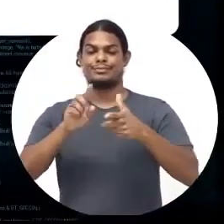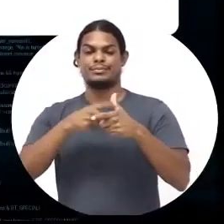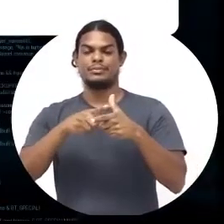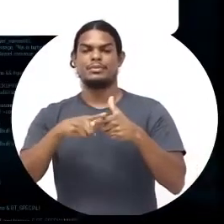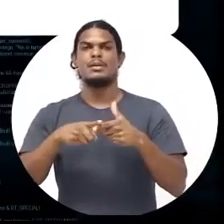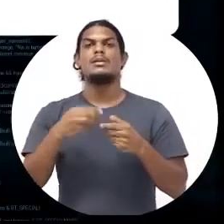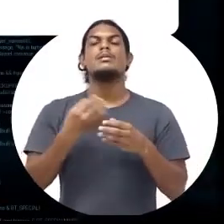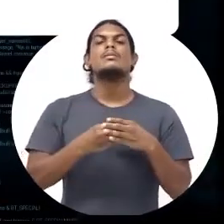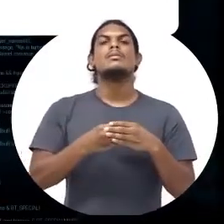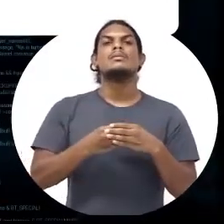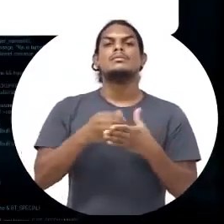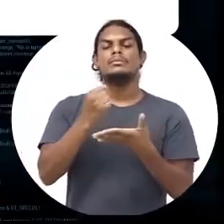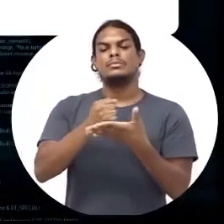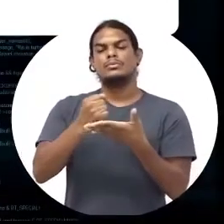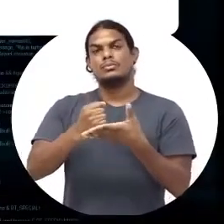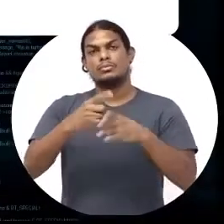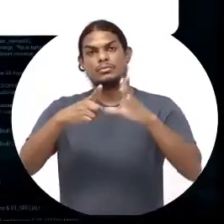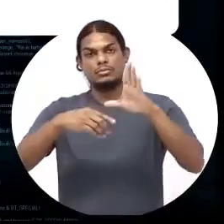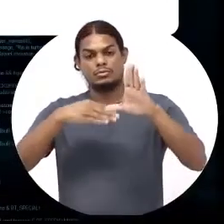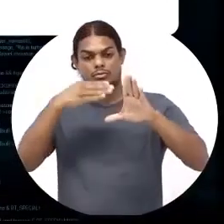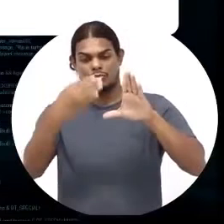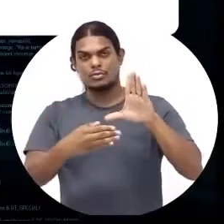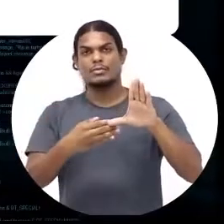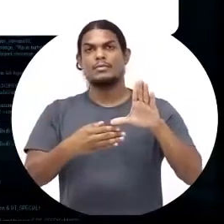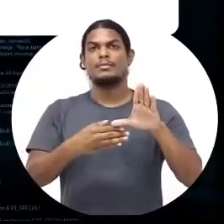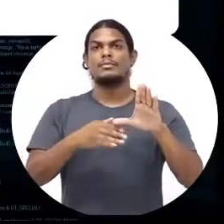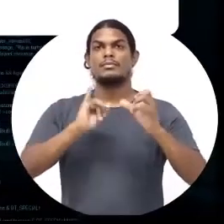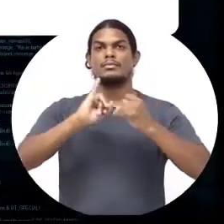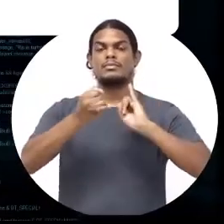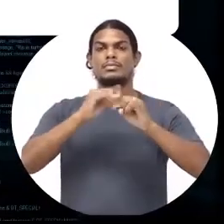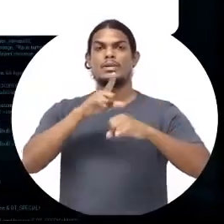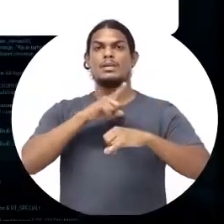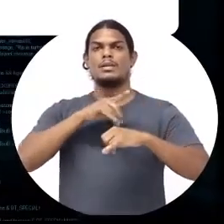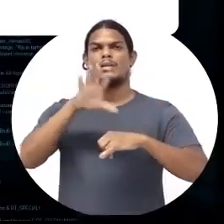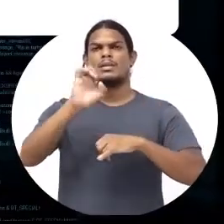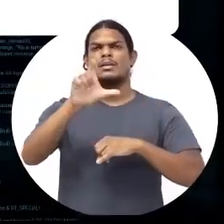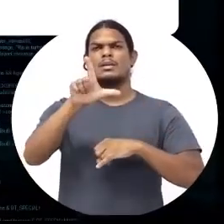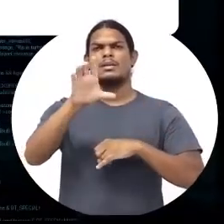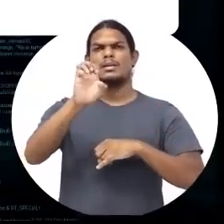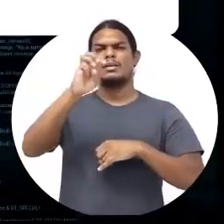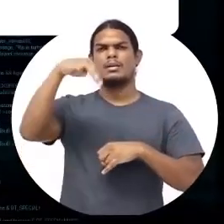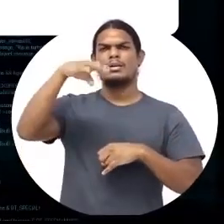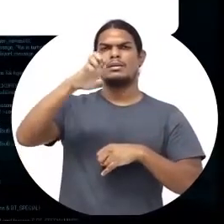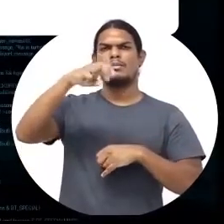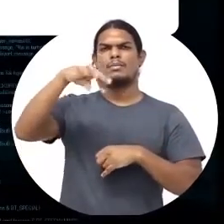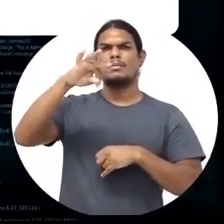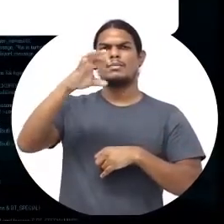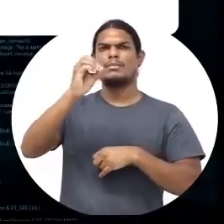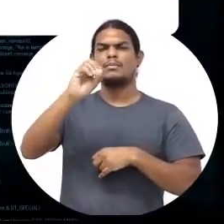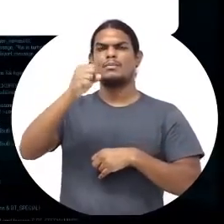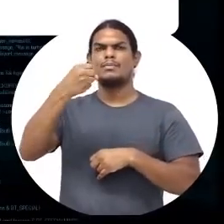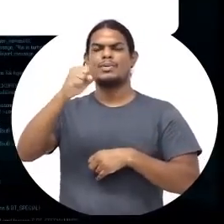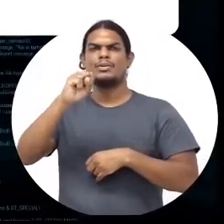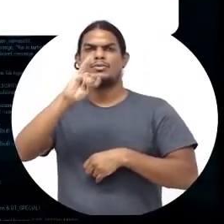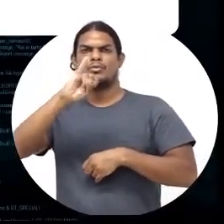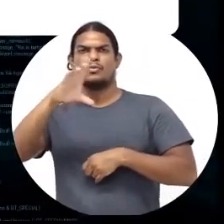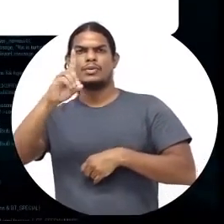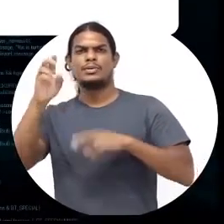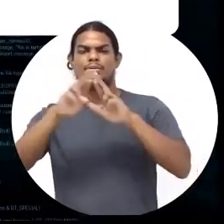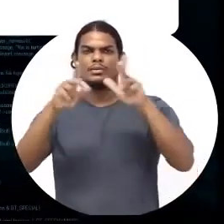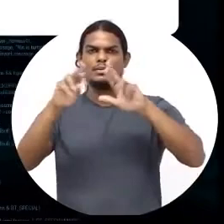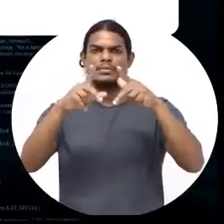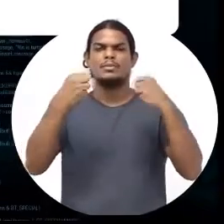página, você tem que ter elementos com IDs diferentes. Ele pode não ter o